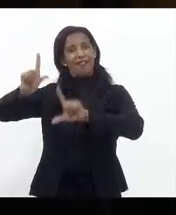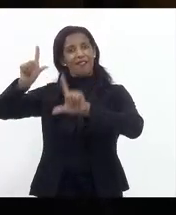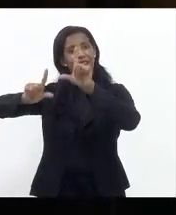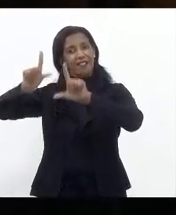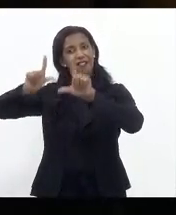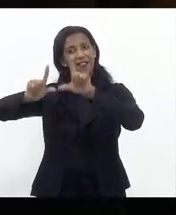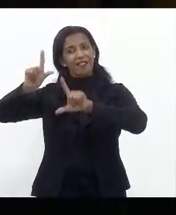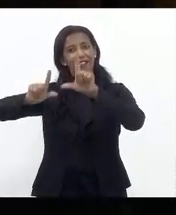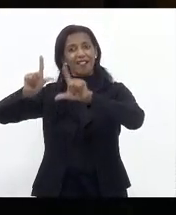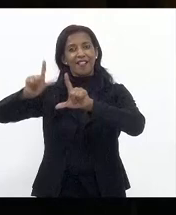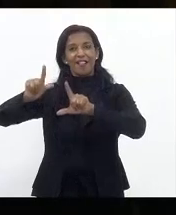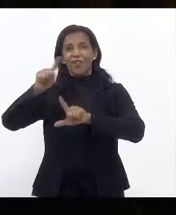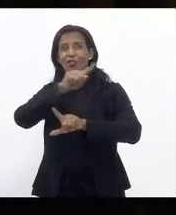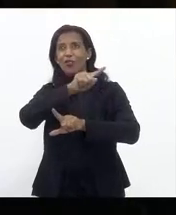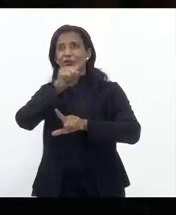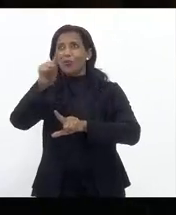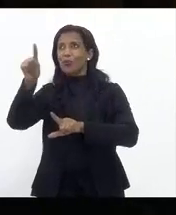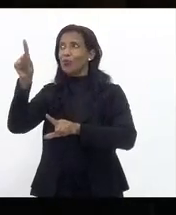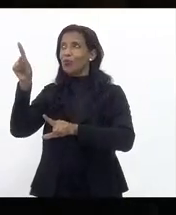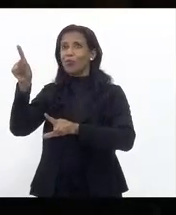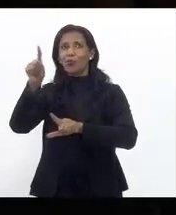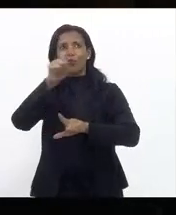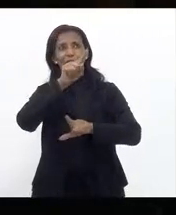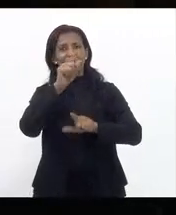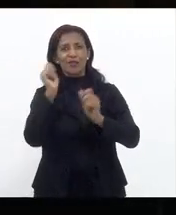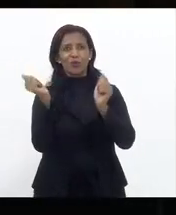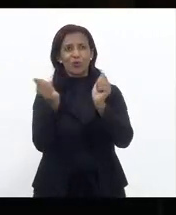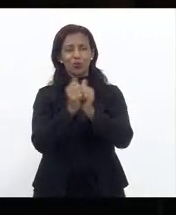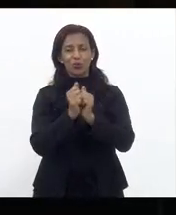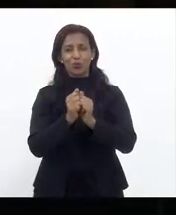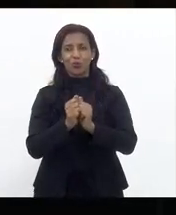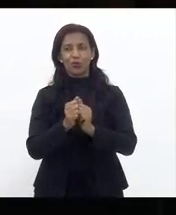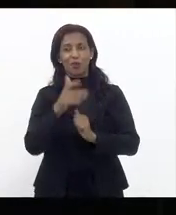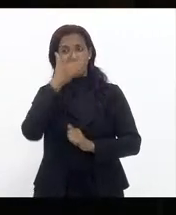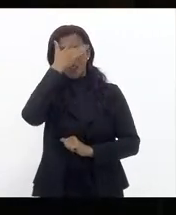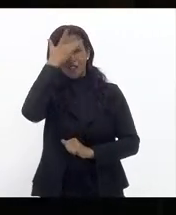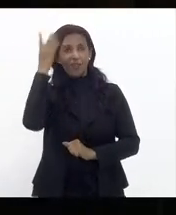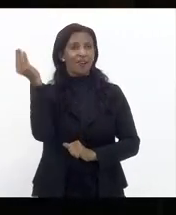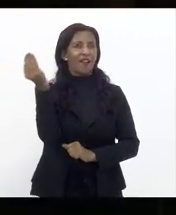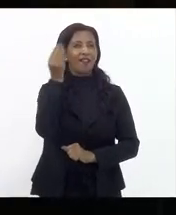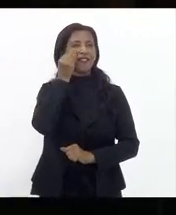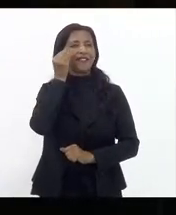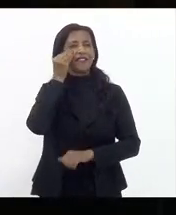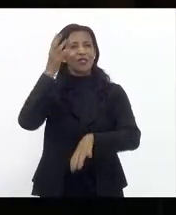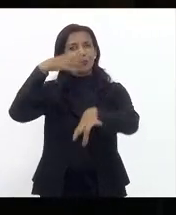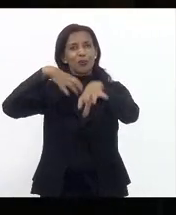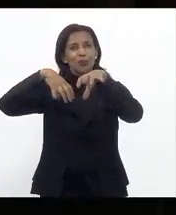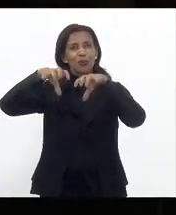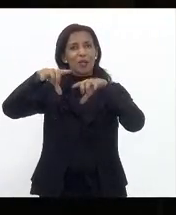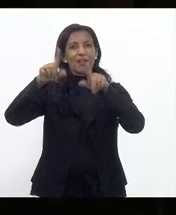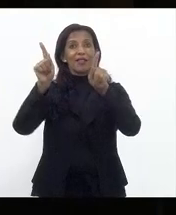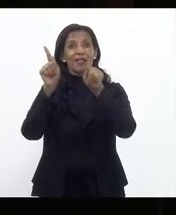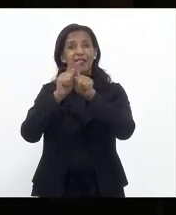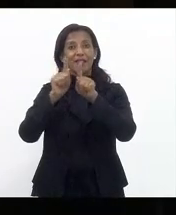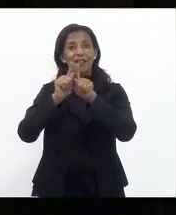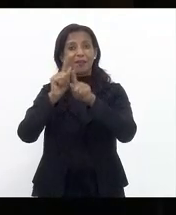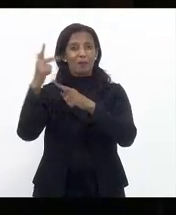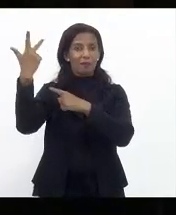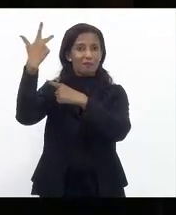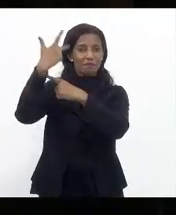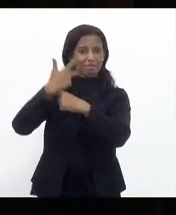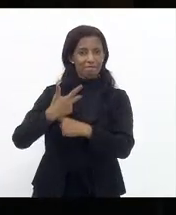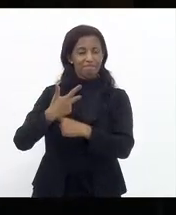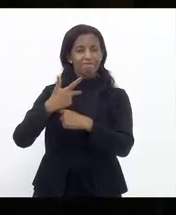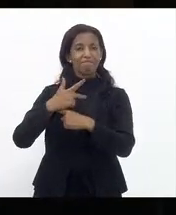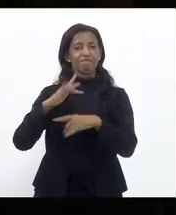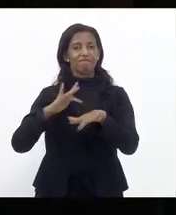companheiros e companheiras que ocupam as dependências da galeria, aqueles que nos assistem pela TV Alege e aqueles que nos acompanham pelas